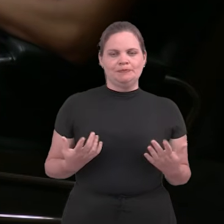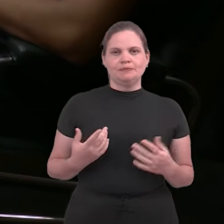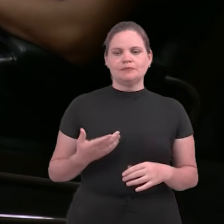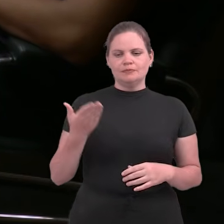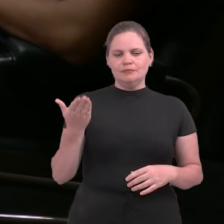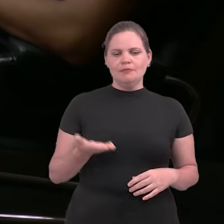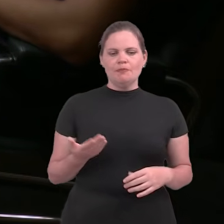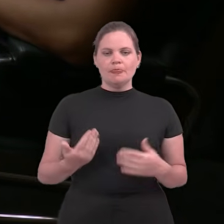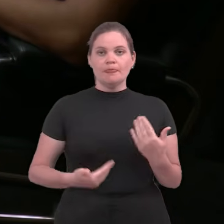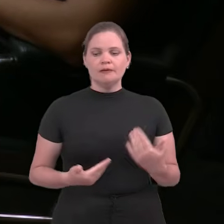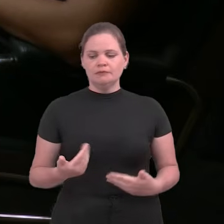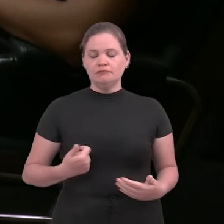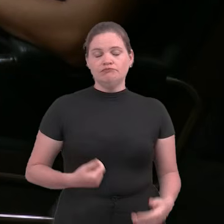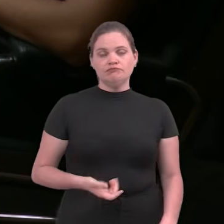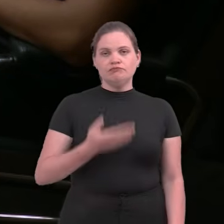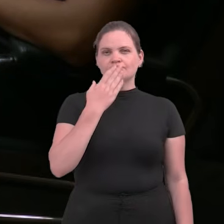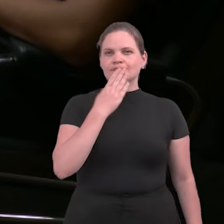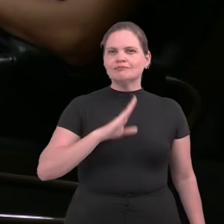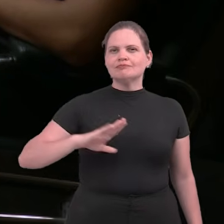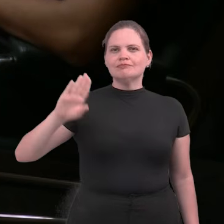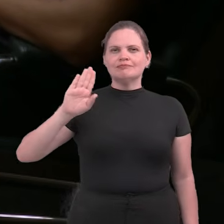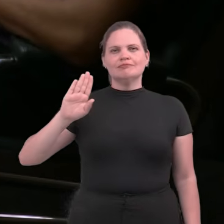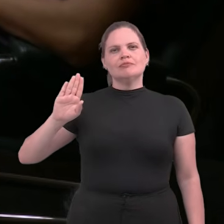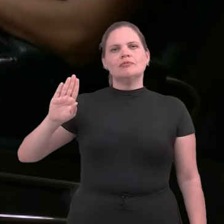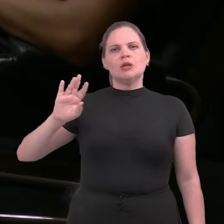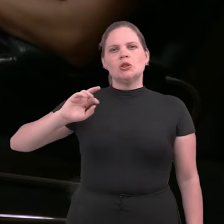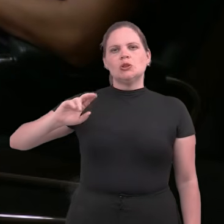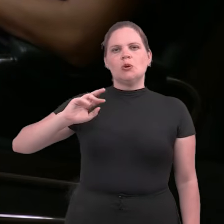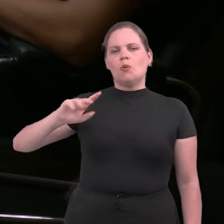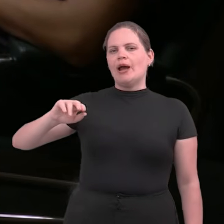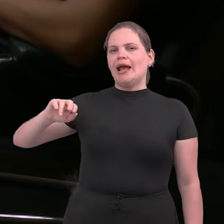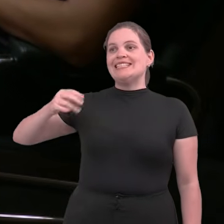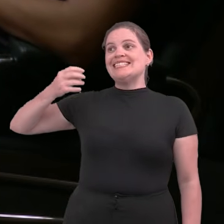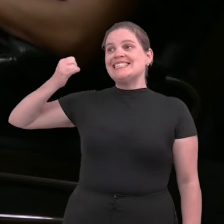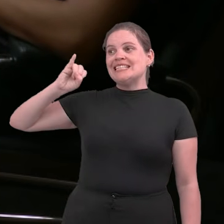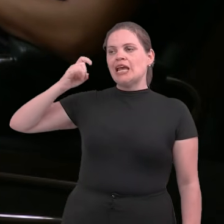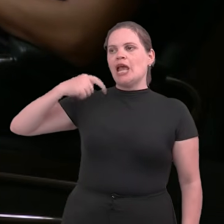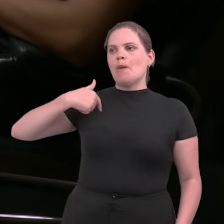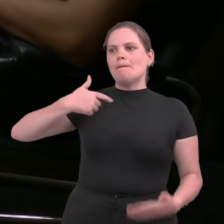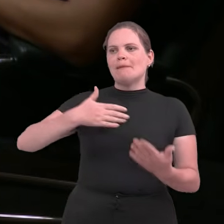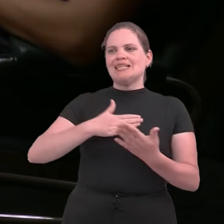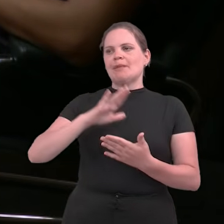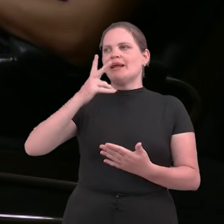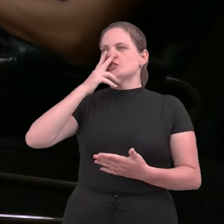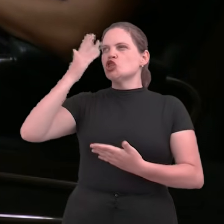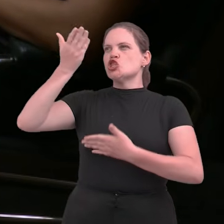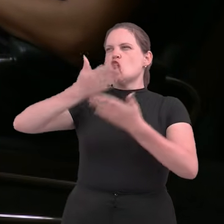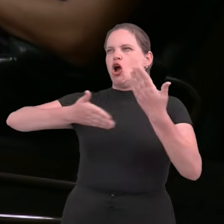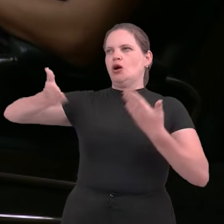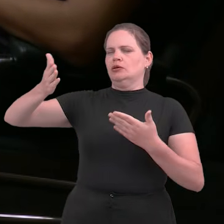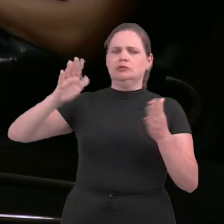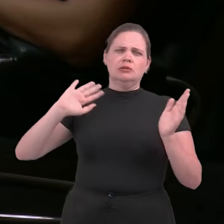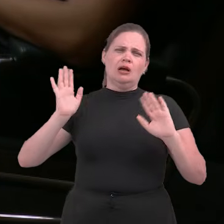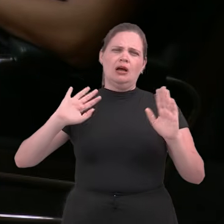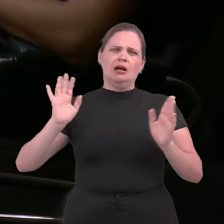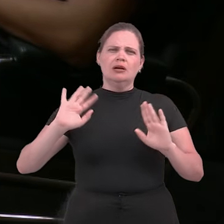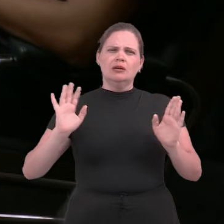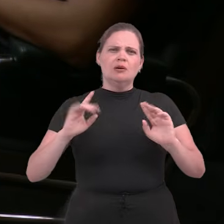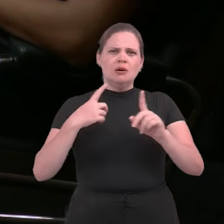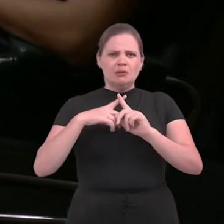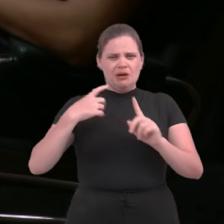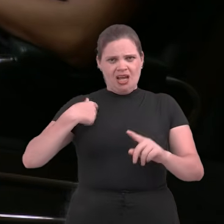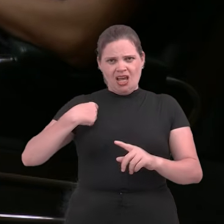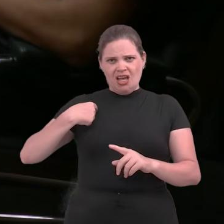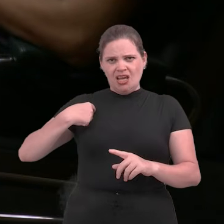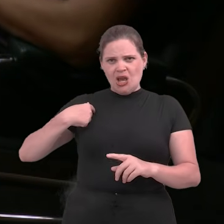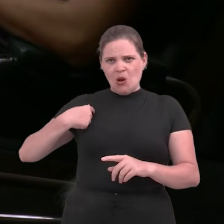irmão fez. Fez um voto, mas não é uma troca, né? Fala assim, se o senhor passar, o senhor não tem, Sim. não nos deve nada,